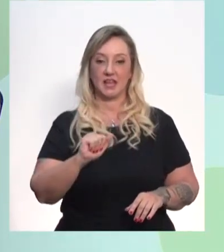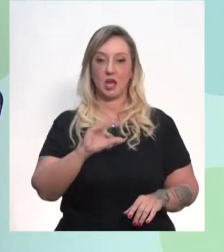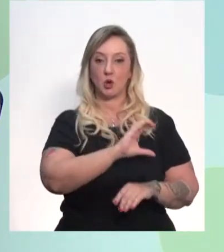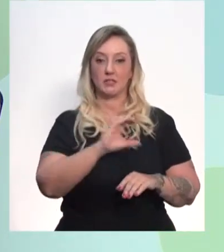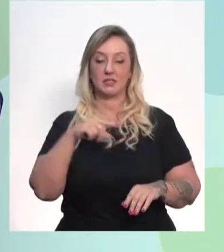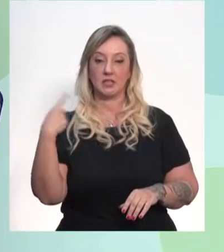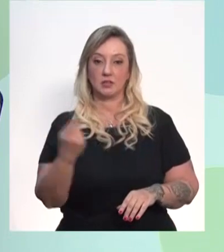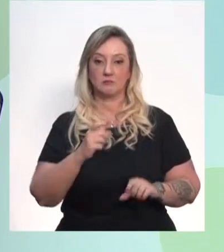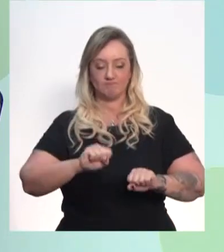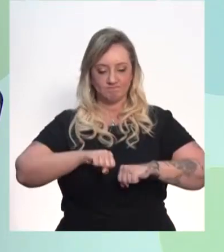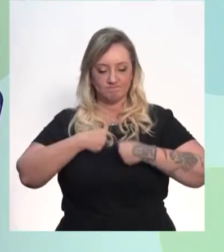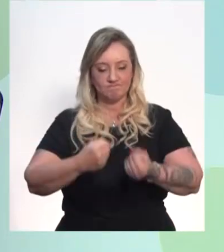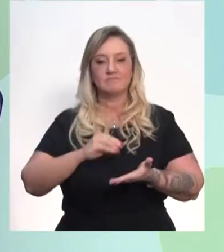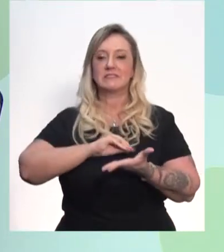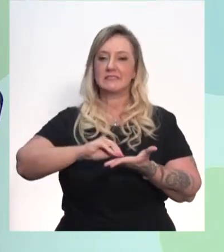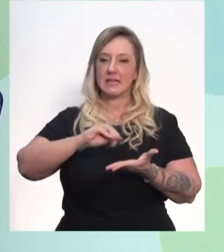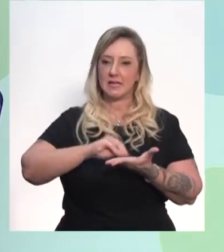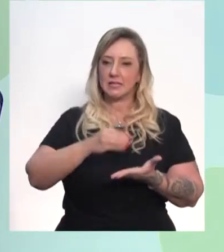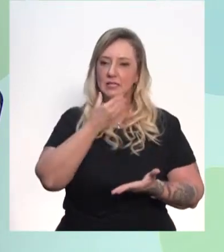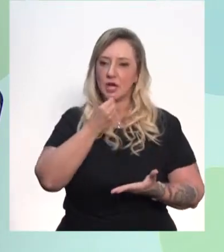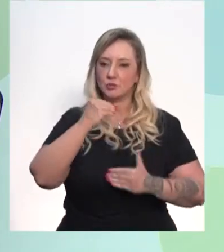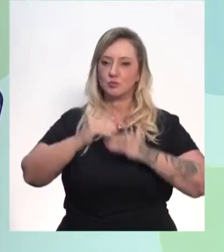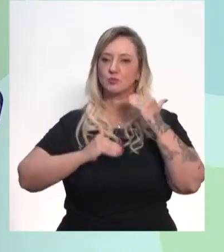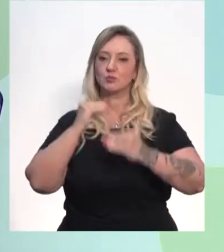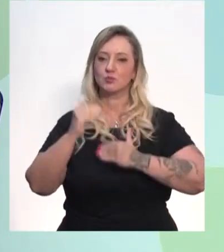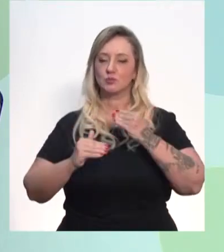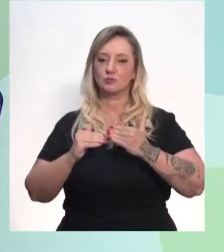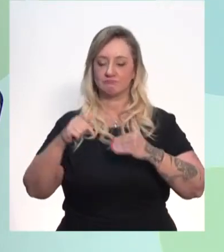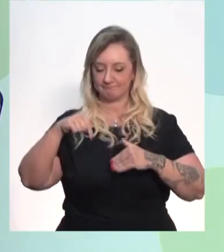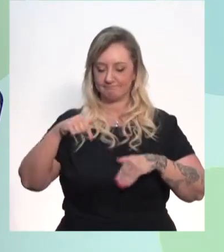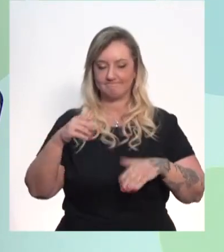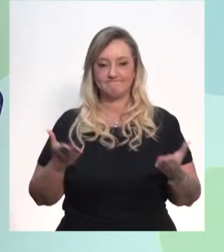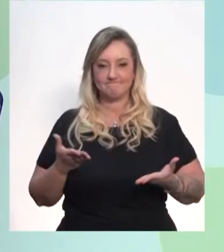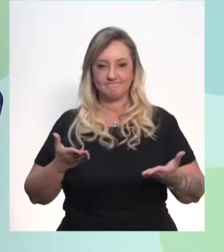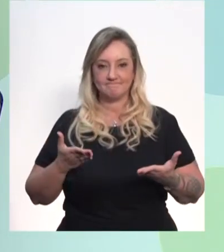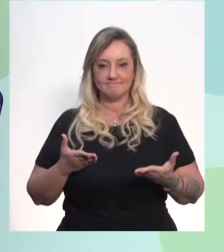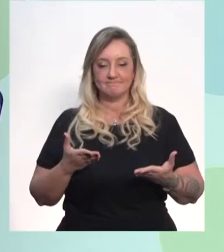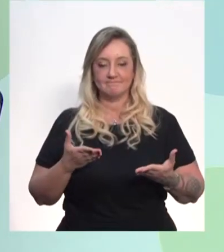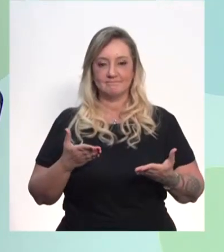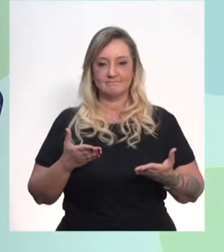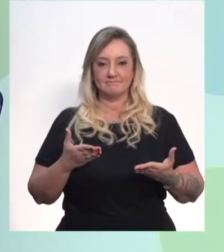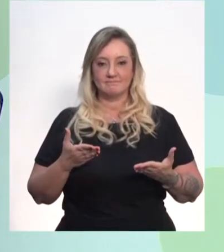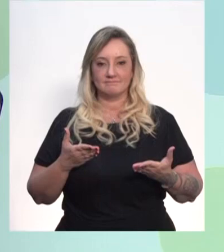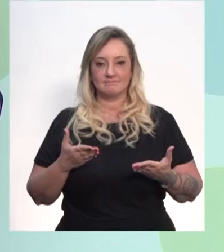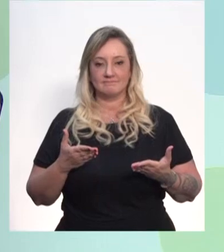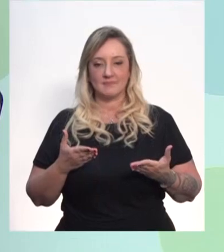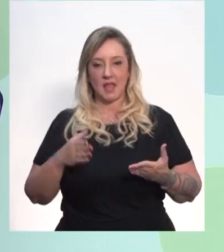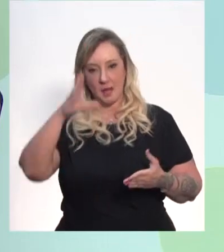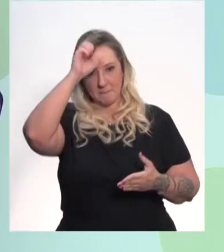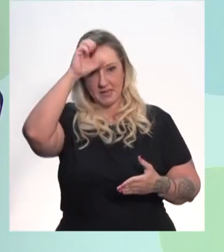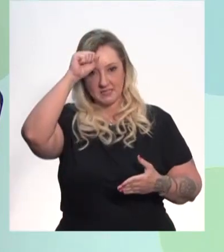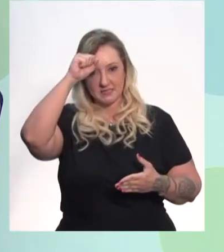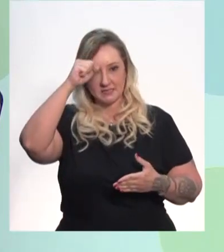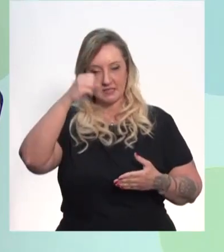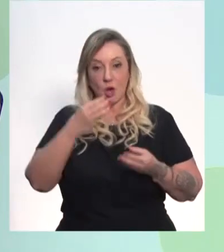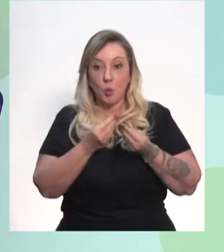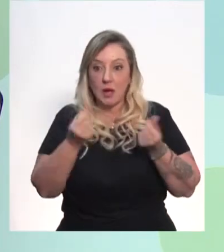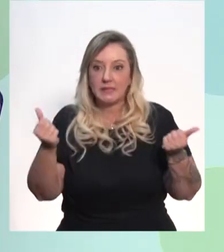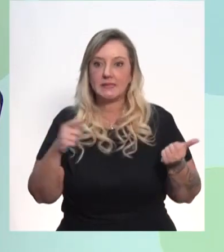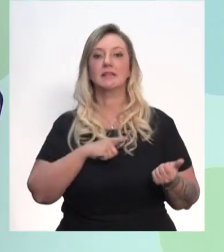recebo um boletim atualizando aqui as informações sobre a quantidade de pessoas que já preencheram o